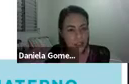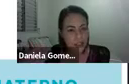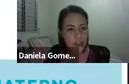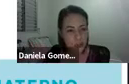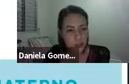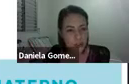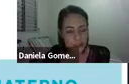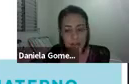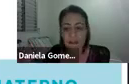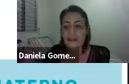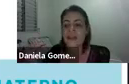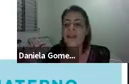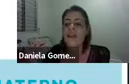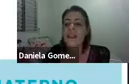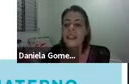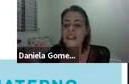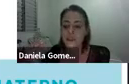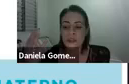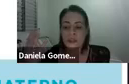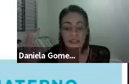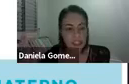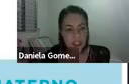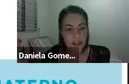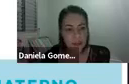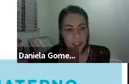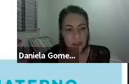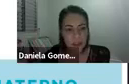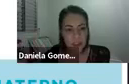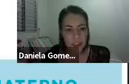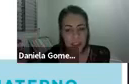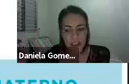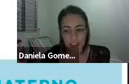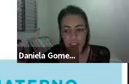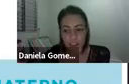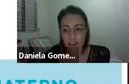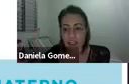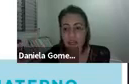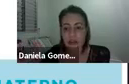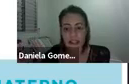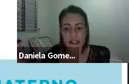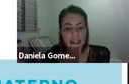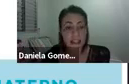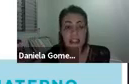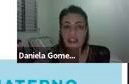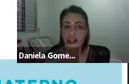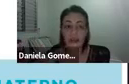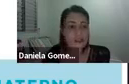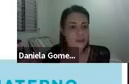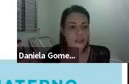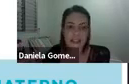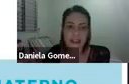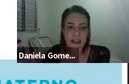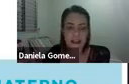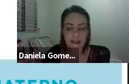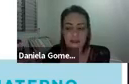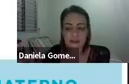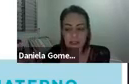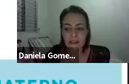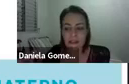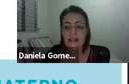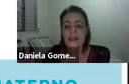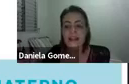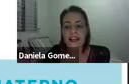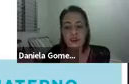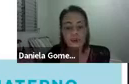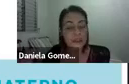denso, assim, um pouquinho mais grossinho. Do 25º dia em diante, a aparência dele já é esbranquiçada,